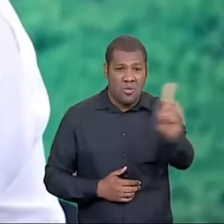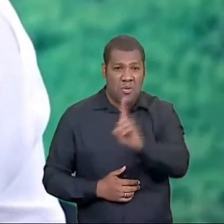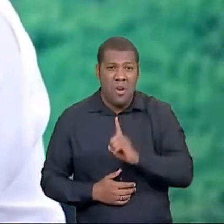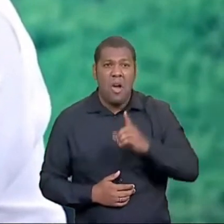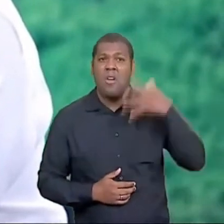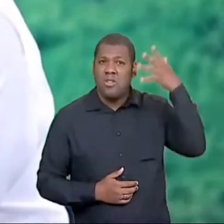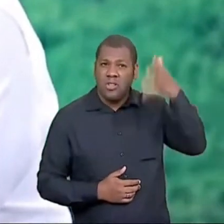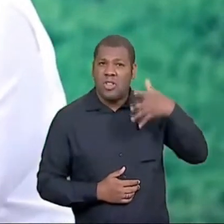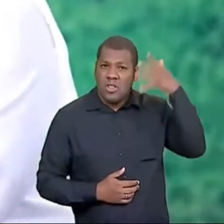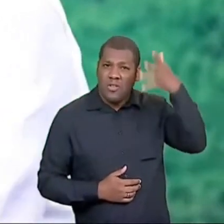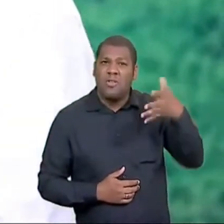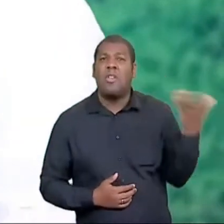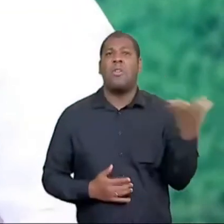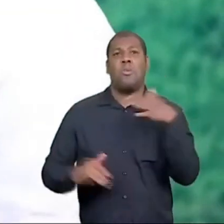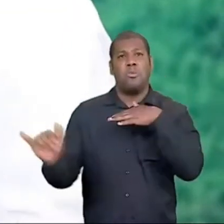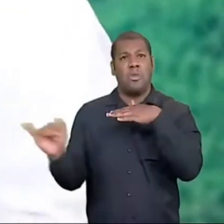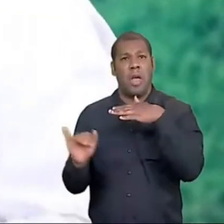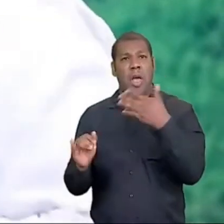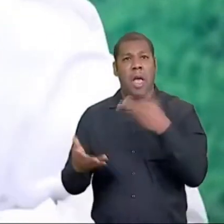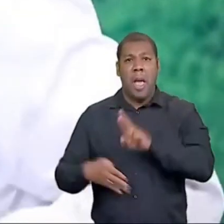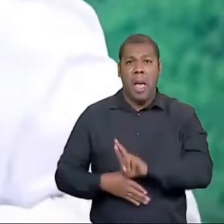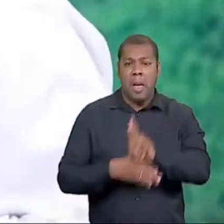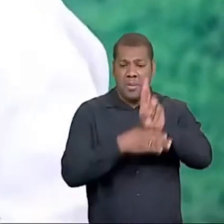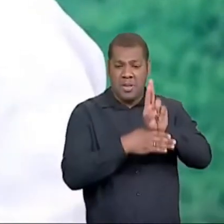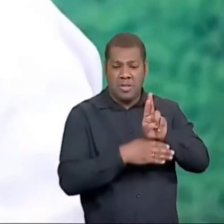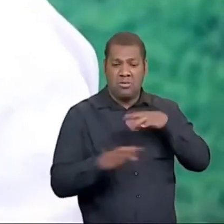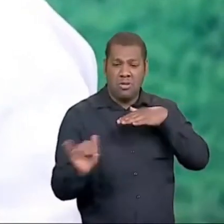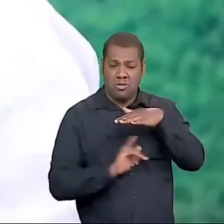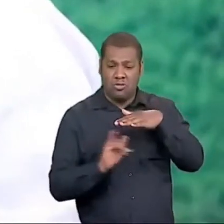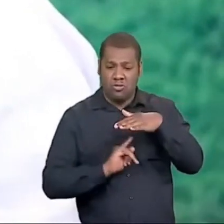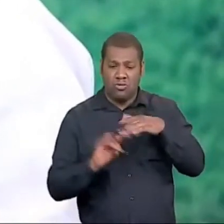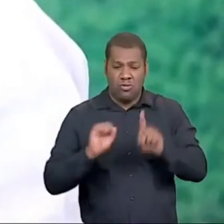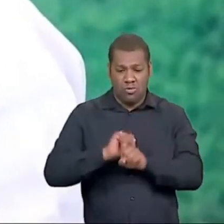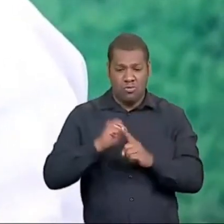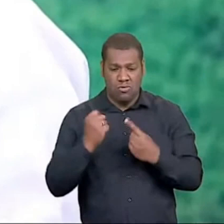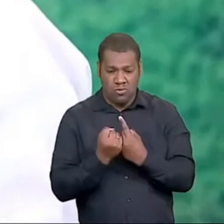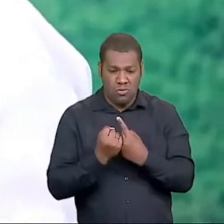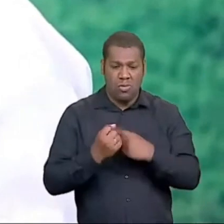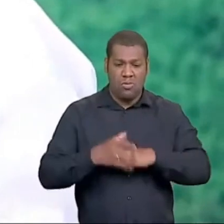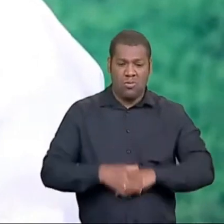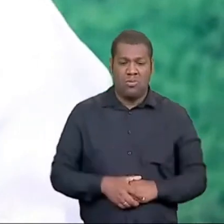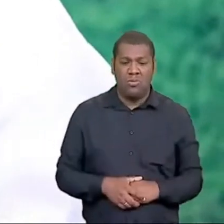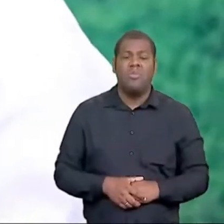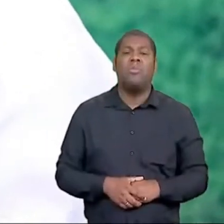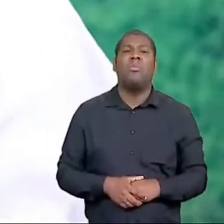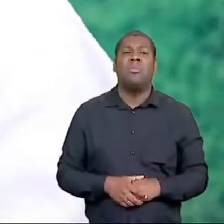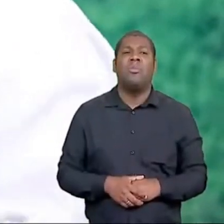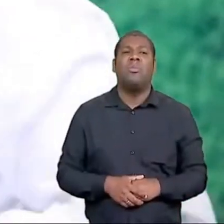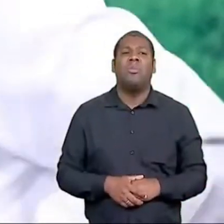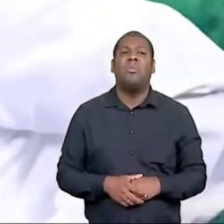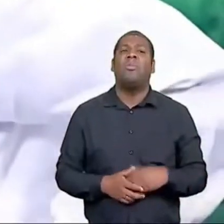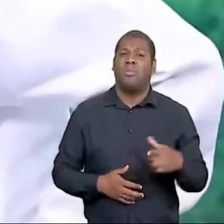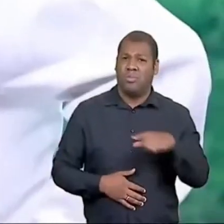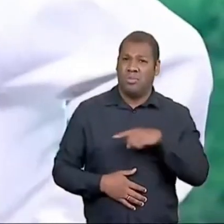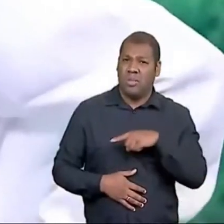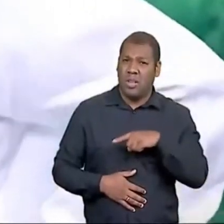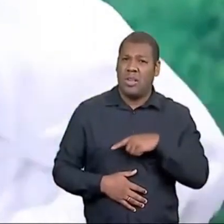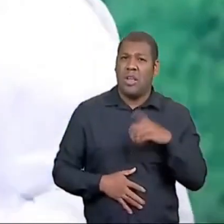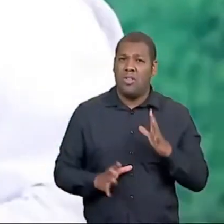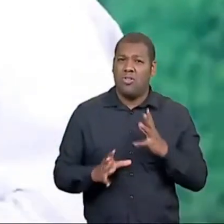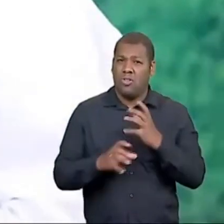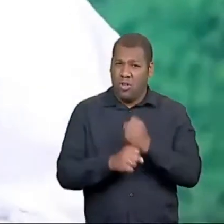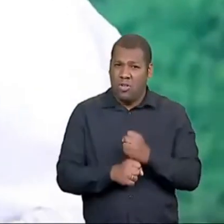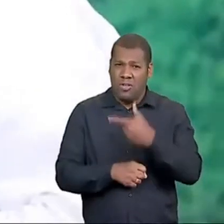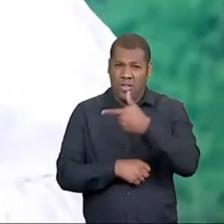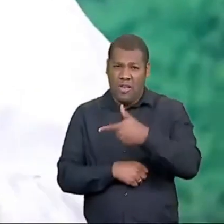organizado. A informação que eu tenho é que por aqui já passaram mais de 27 mil pessoas discutindo a questão do